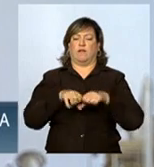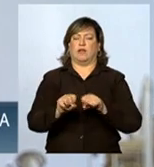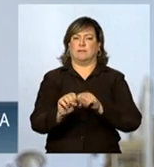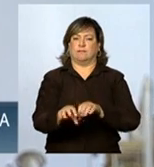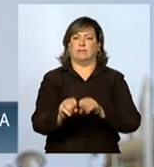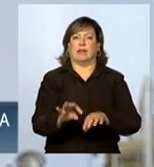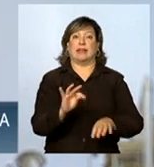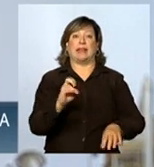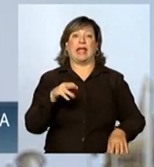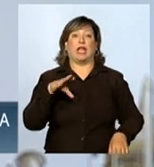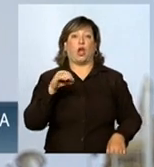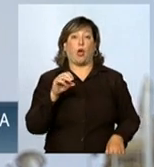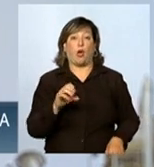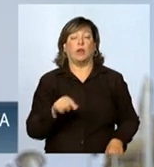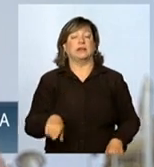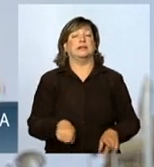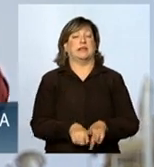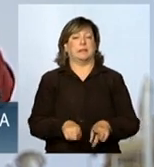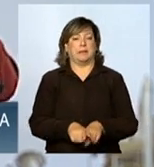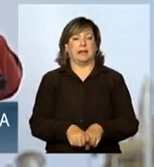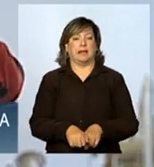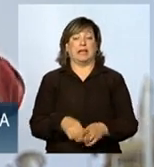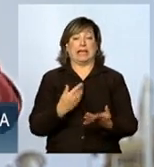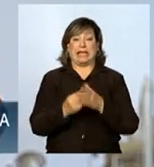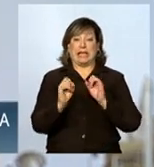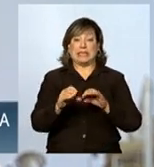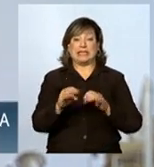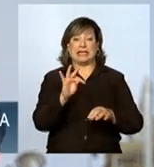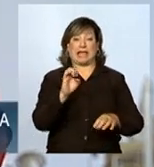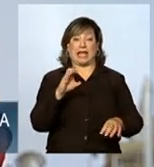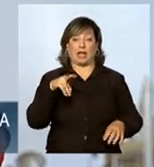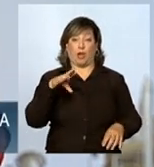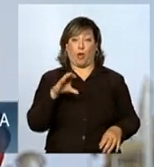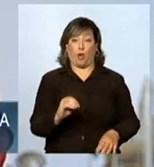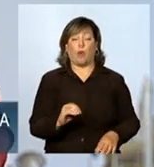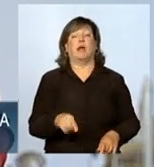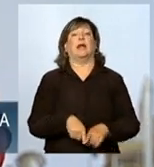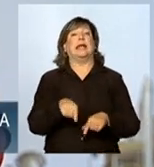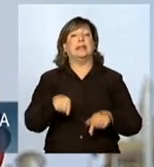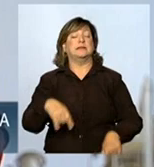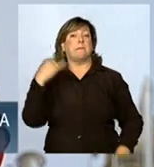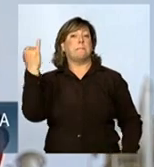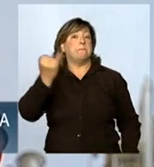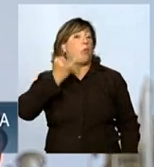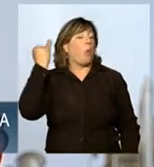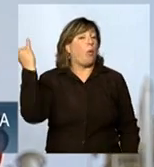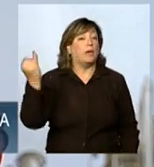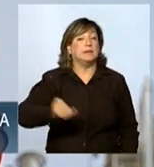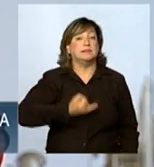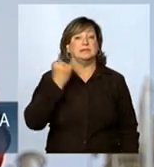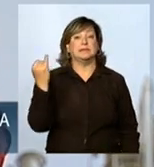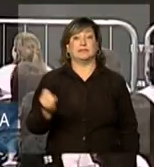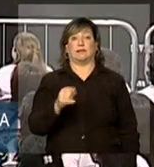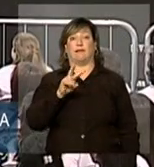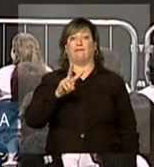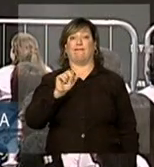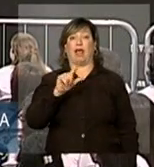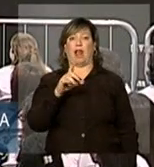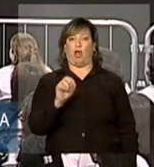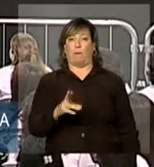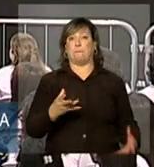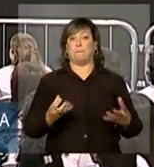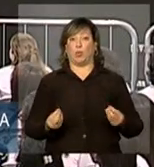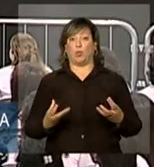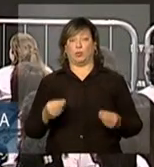ensino técnico também. O ensino técnico, ele é importantíssimo num país.